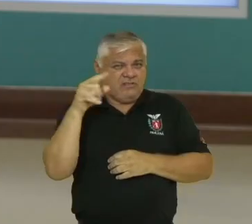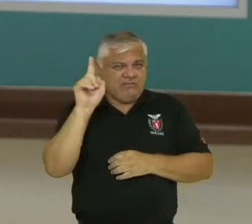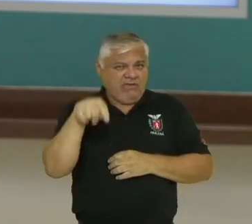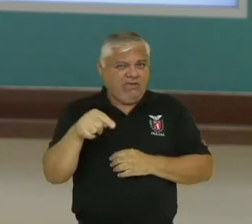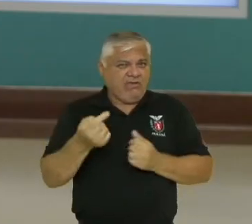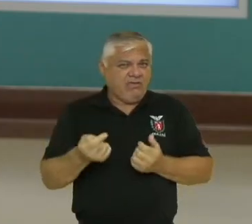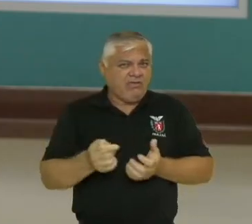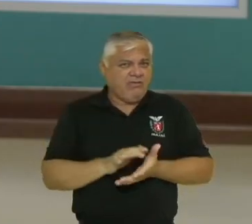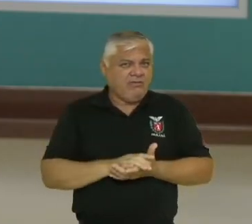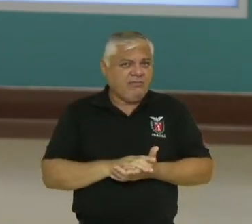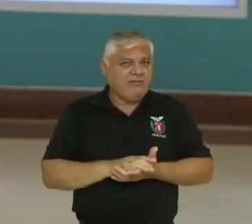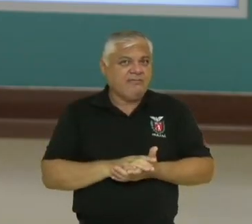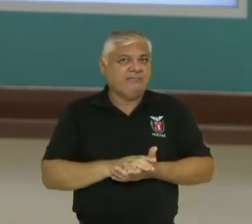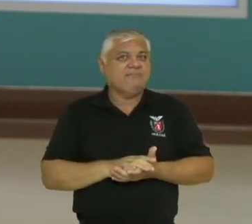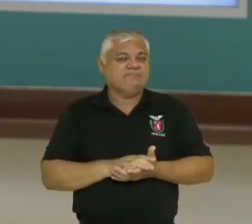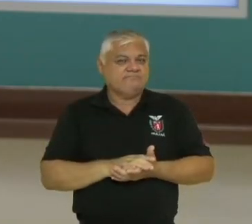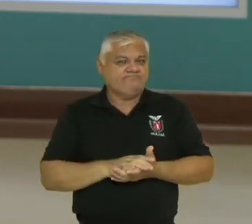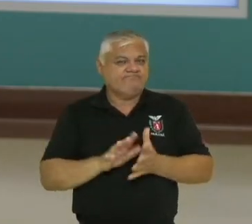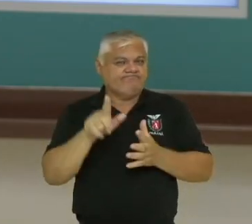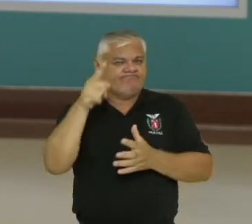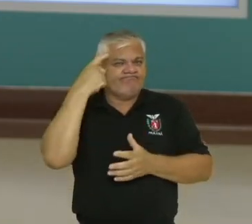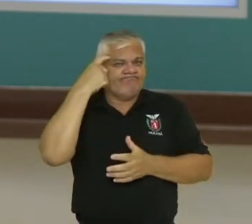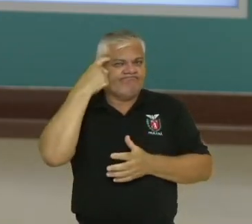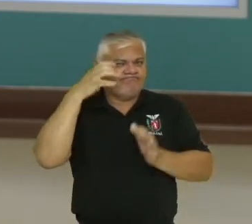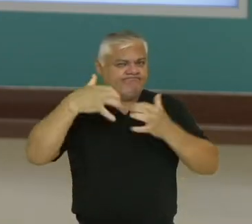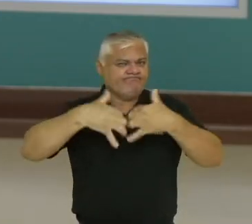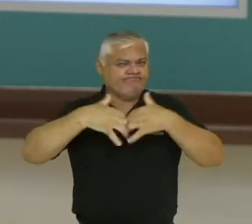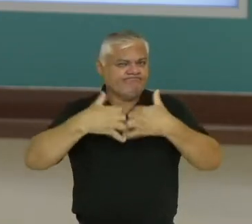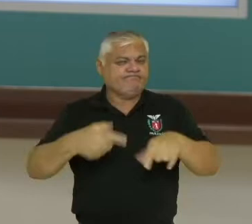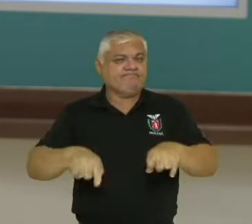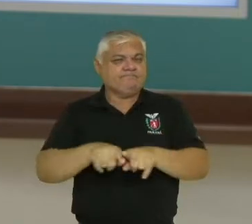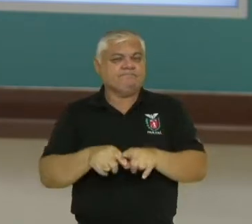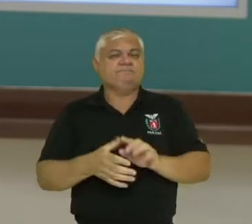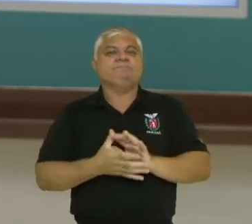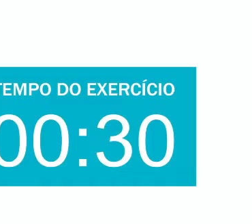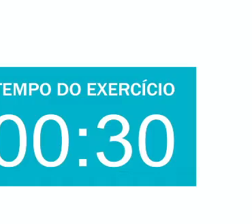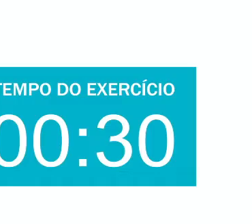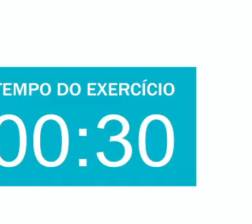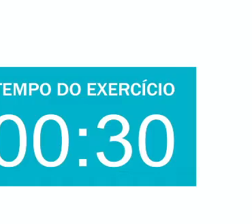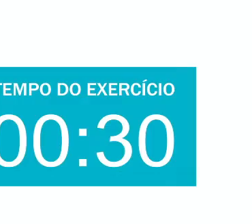de lavar as mãos? Eu vou dar um tempinho para você pensar e eu já retorno.